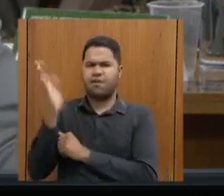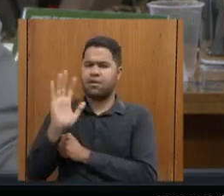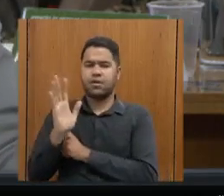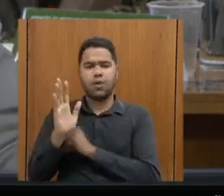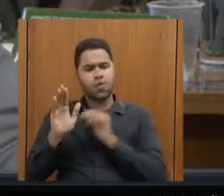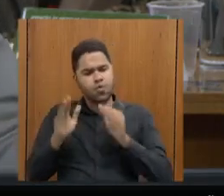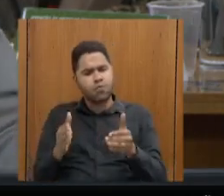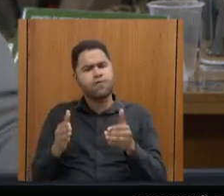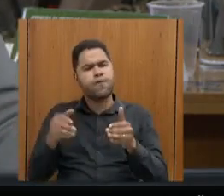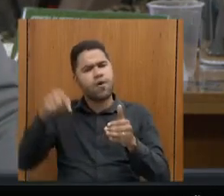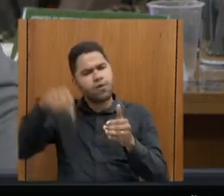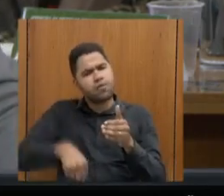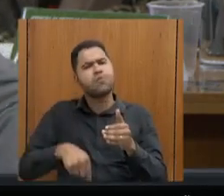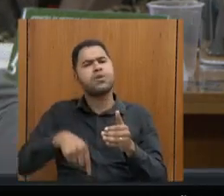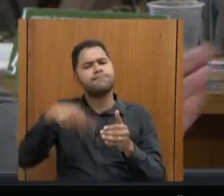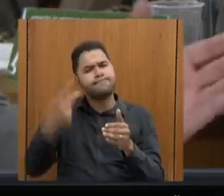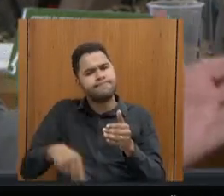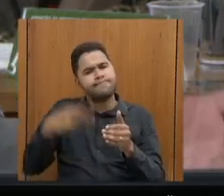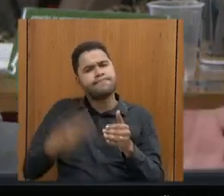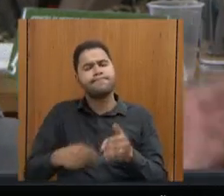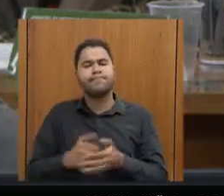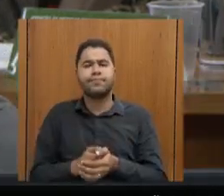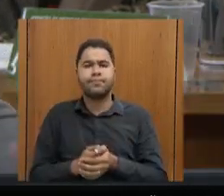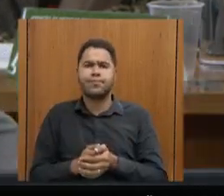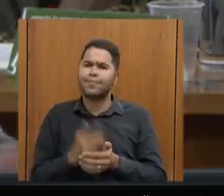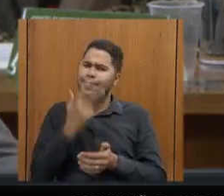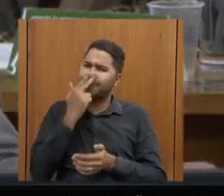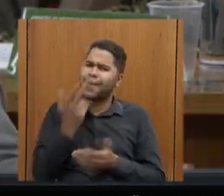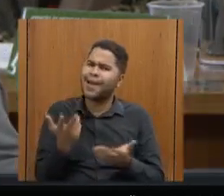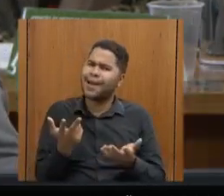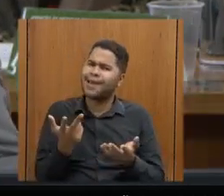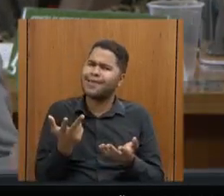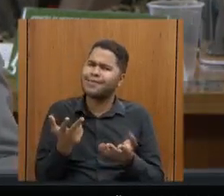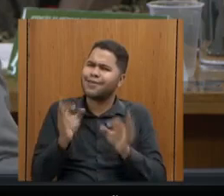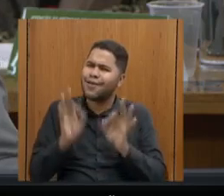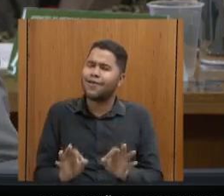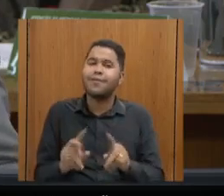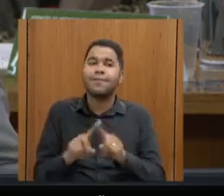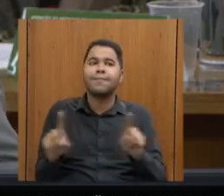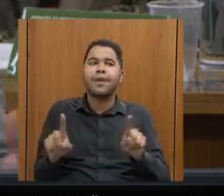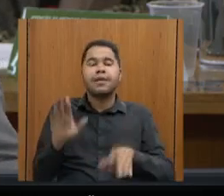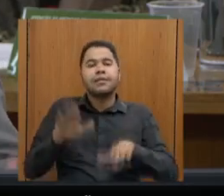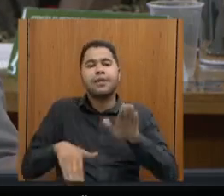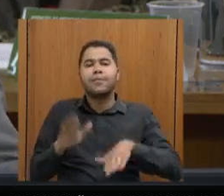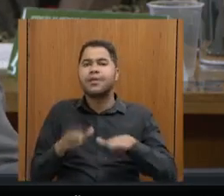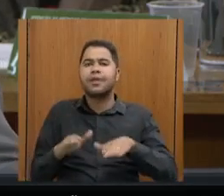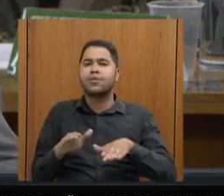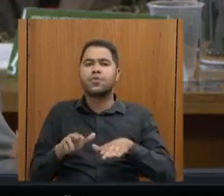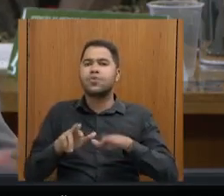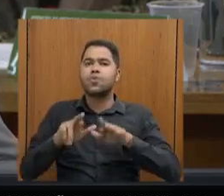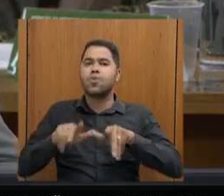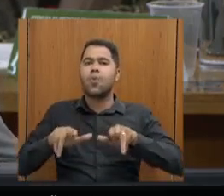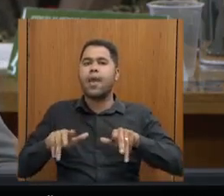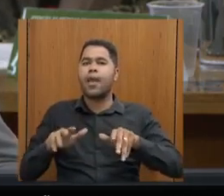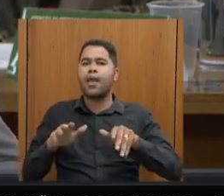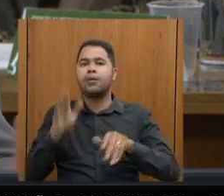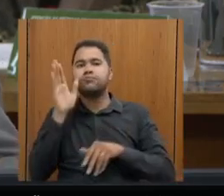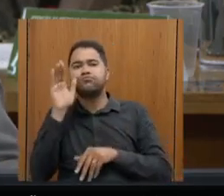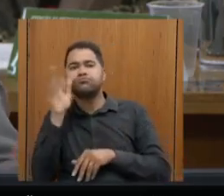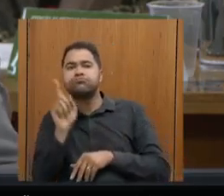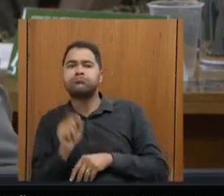e passa a investir dentro do Estado parece Óbvio né Mas assim às vezes o Óbvio viu não é observado